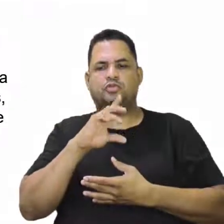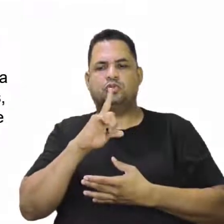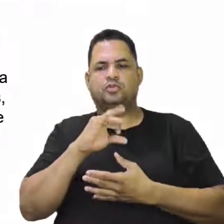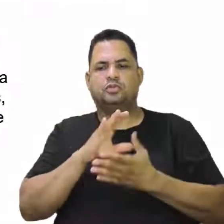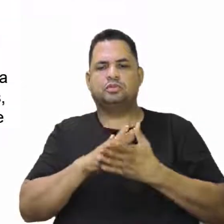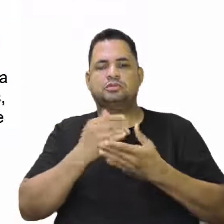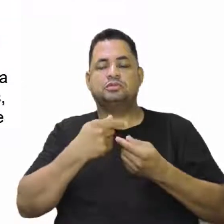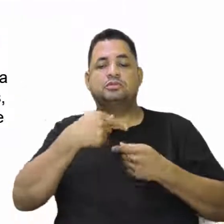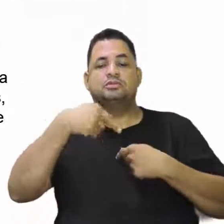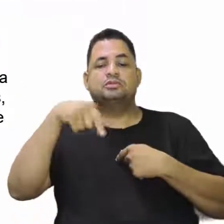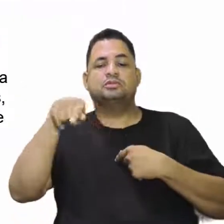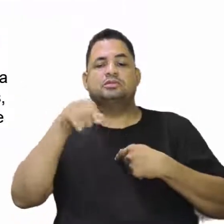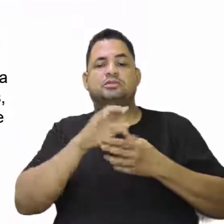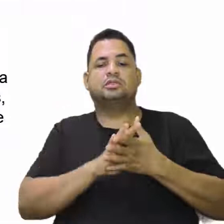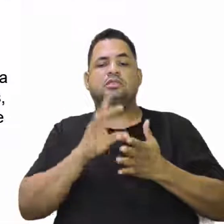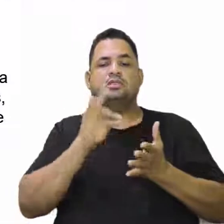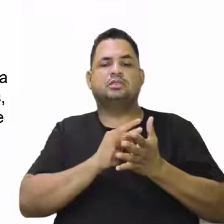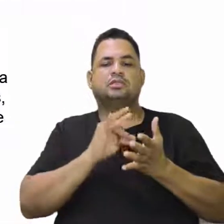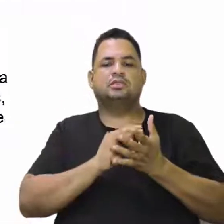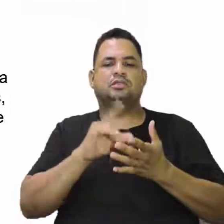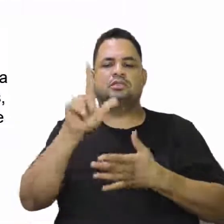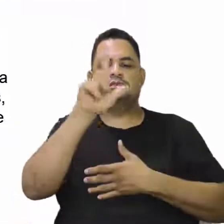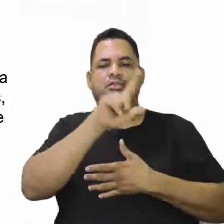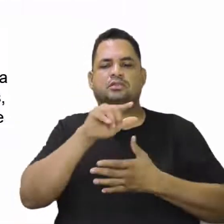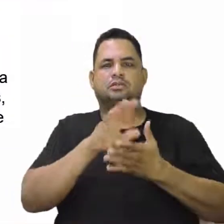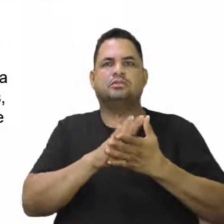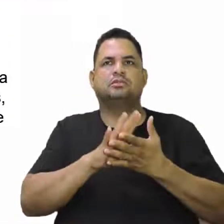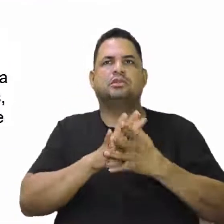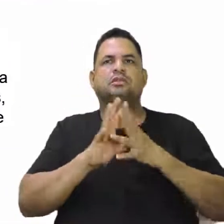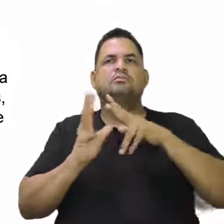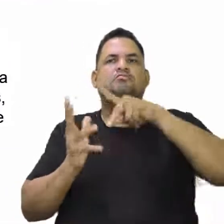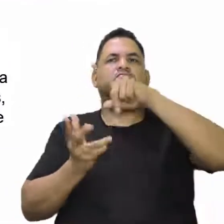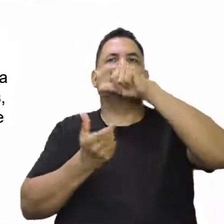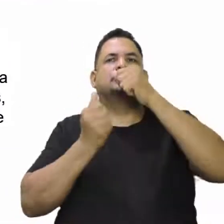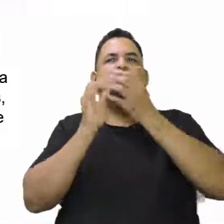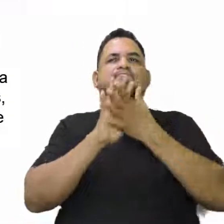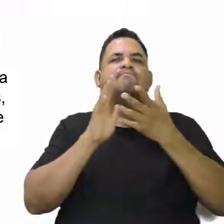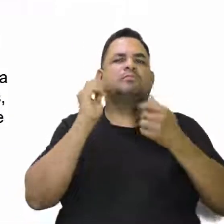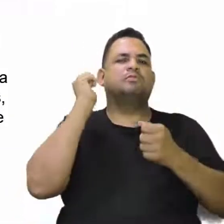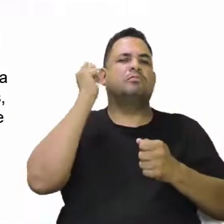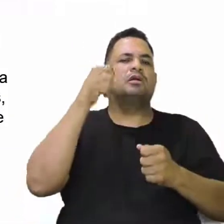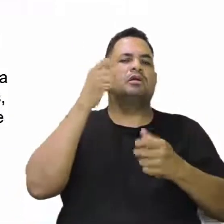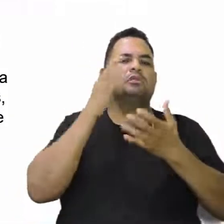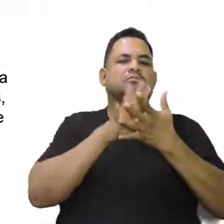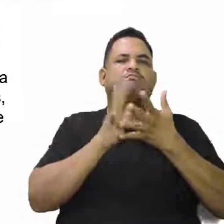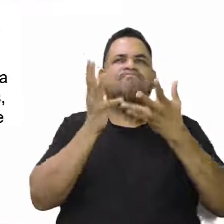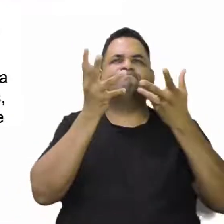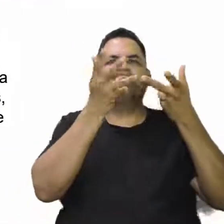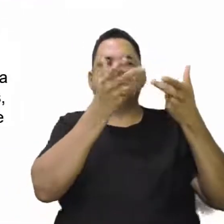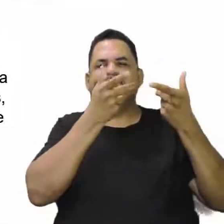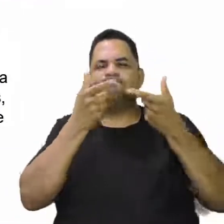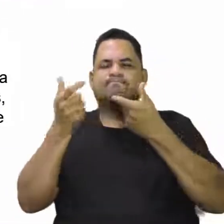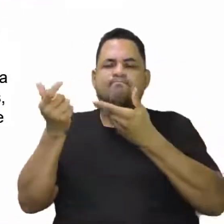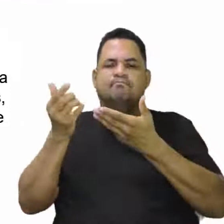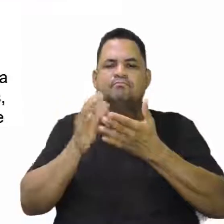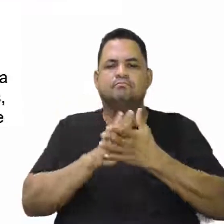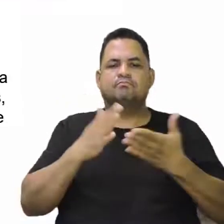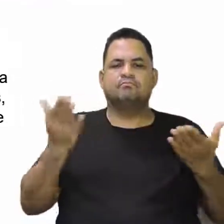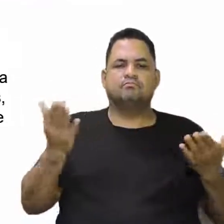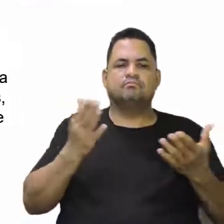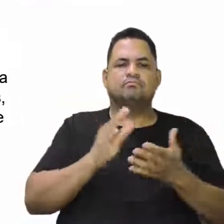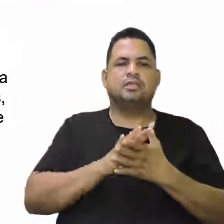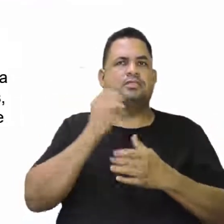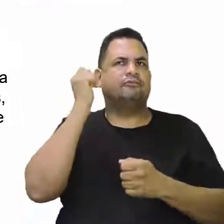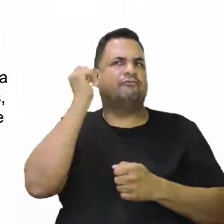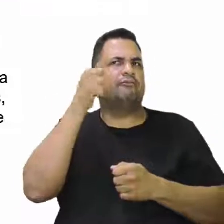da realidade literal e vai para o mundo fantasioso, o mundo mágico. E não é só o mundo dos contos de